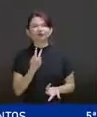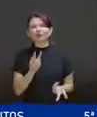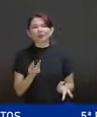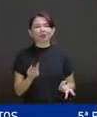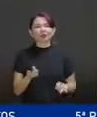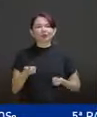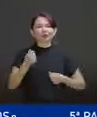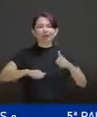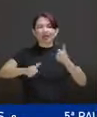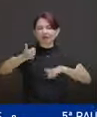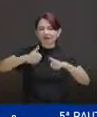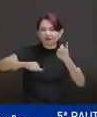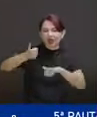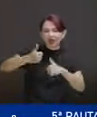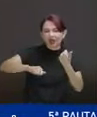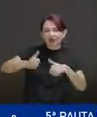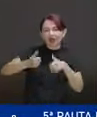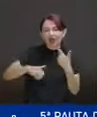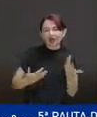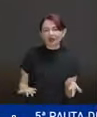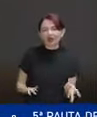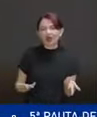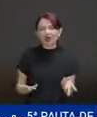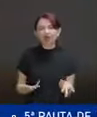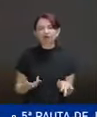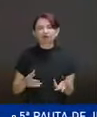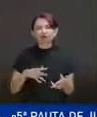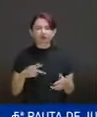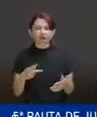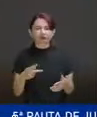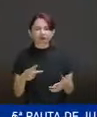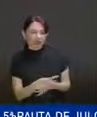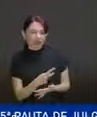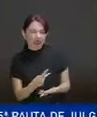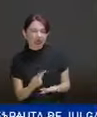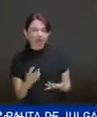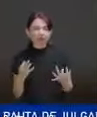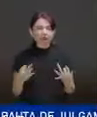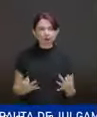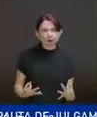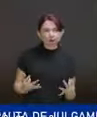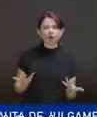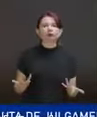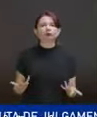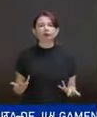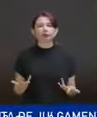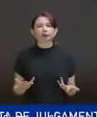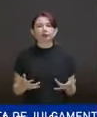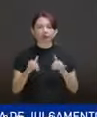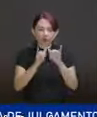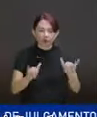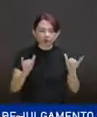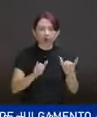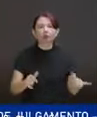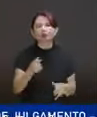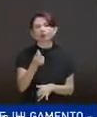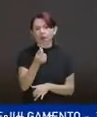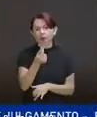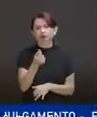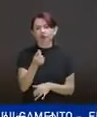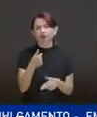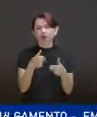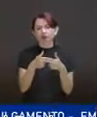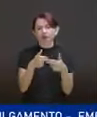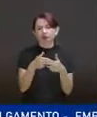analisar eventual ilicitude de ato de campanha inexistente por quanto de arrecadação ou gasto eleitoral. Ao